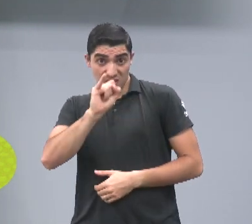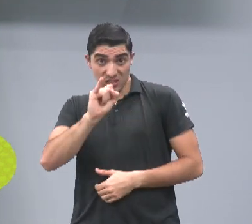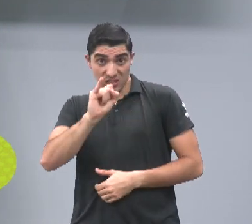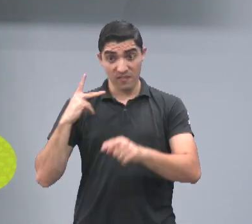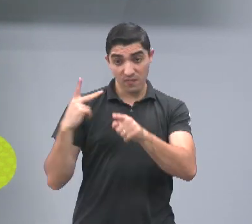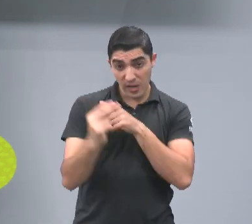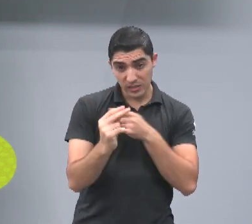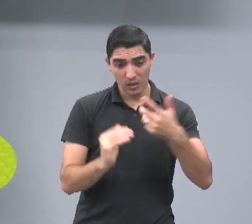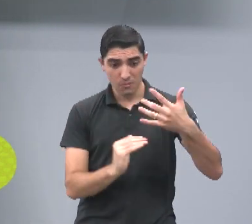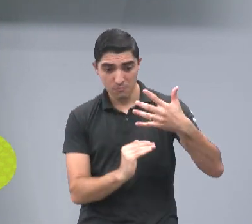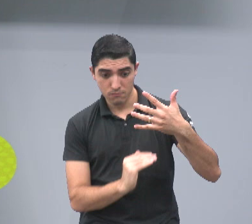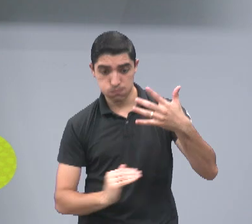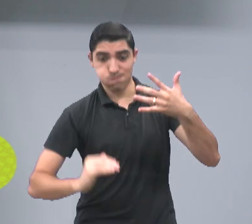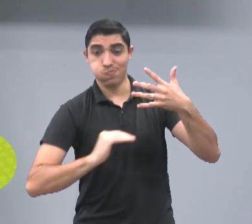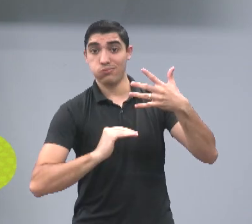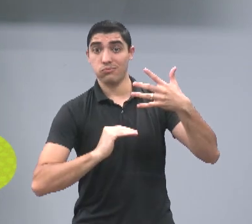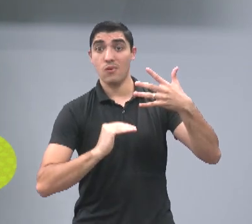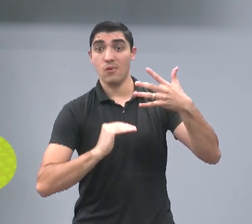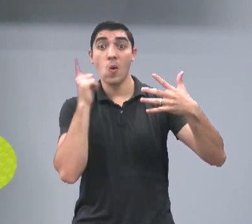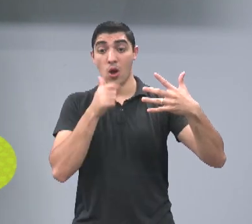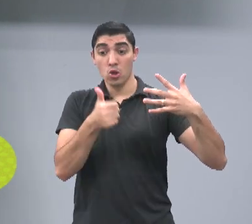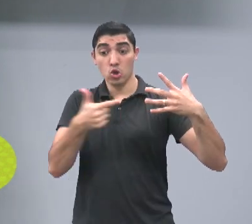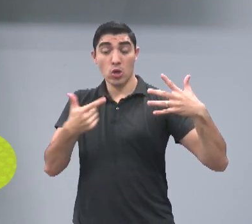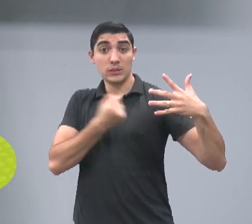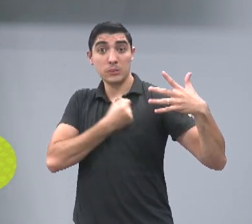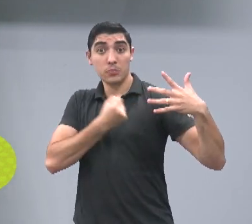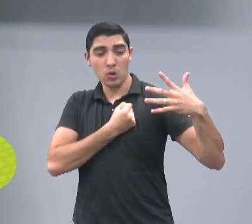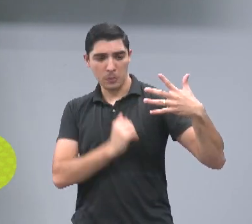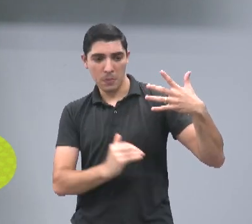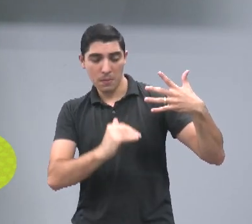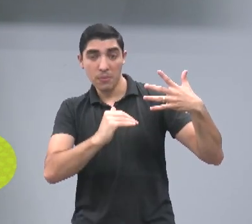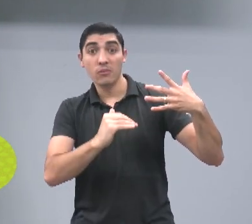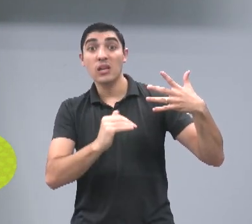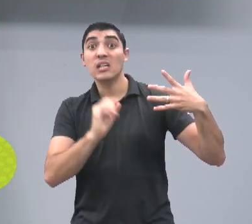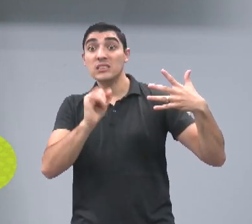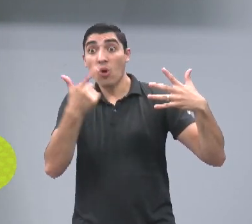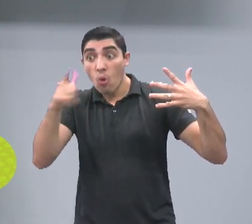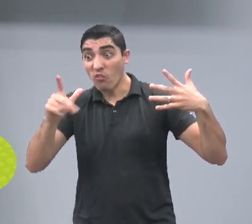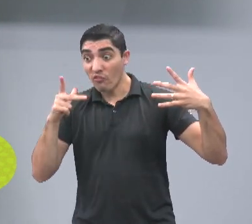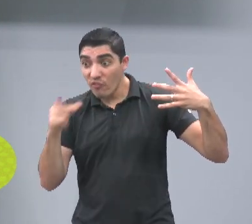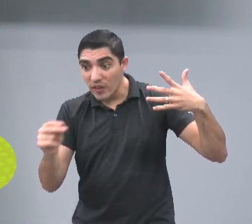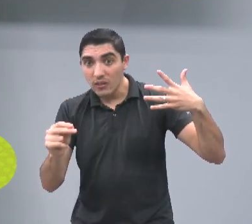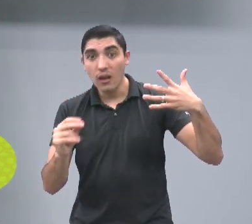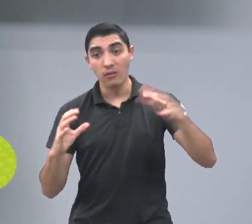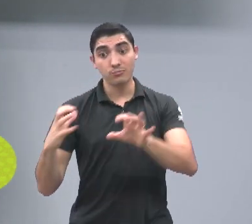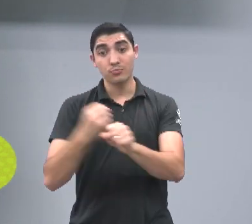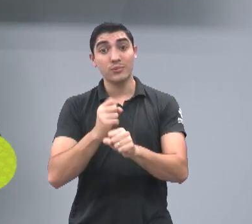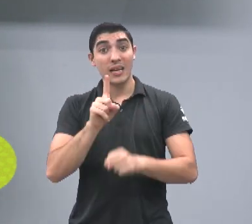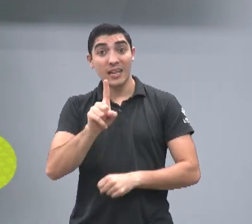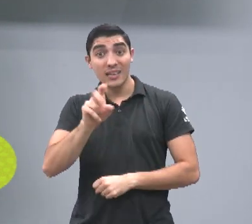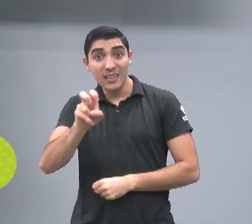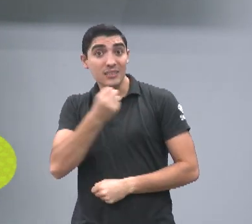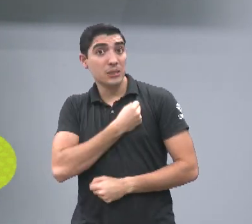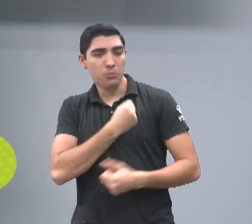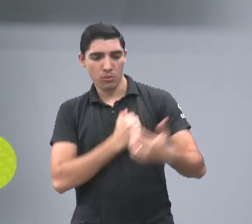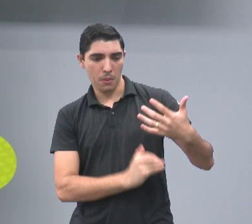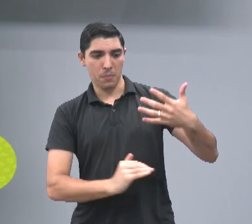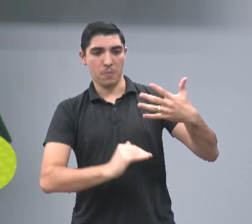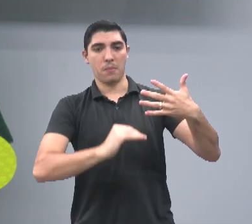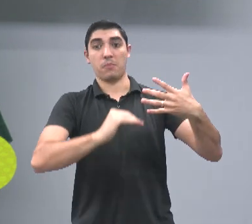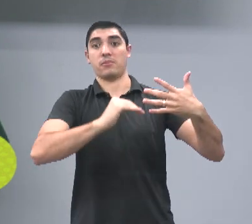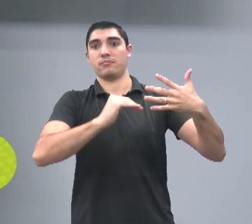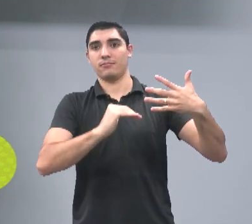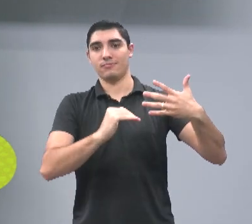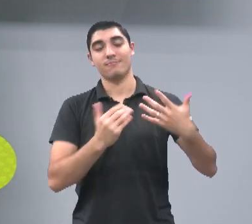cola lá em cima no G8, se vencer uma outra seguida, porventura, já vai a 15, já fica mais na parte de cima. Então, assim,